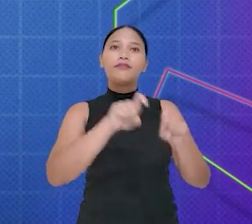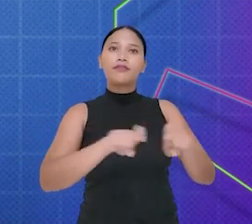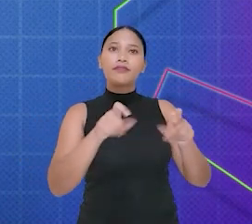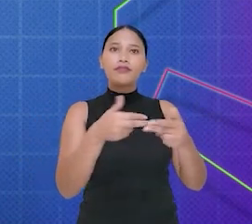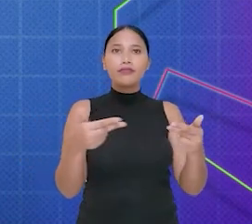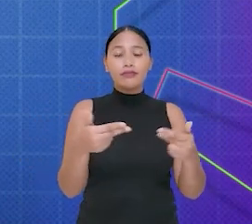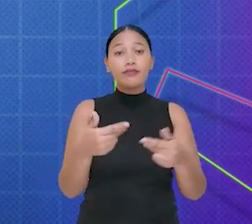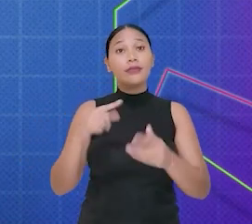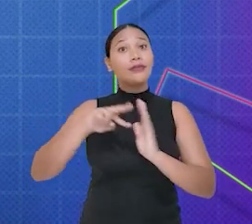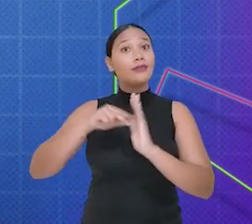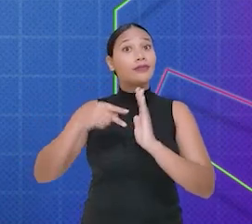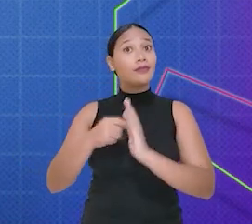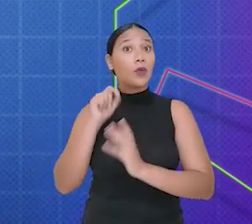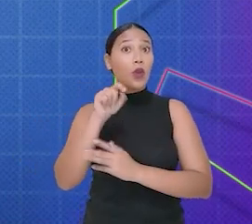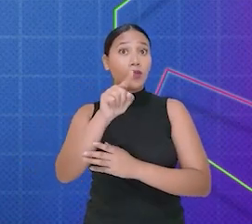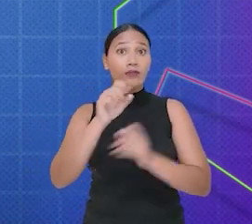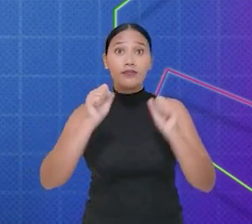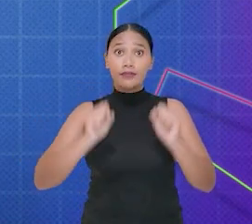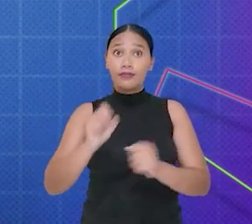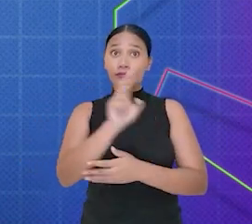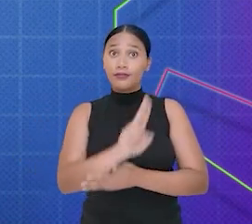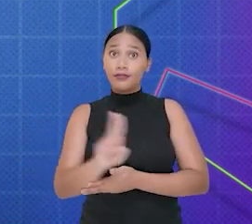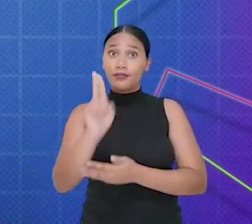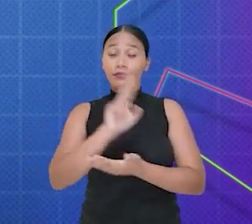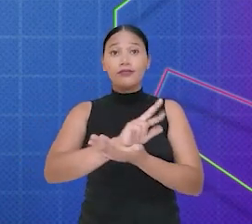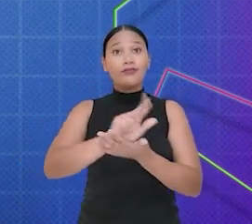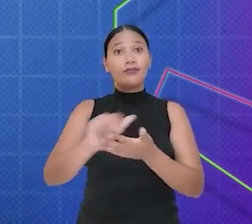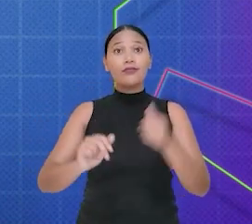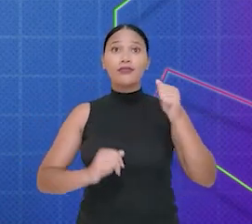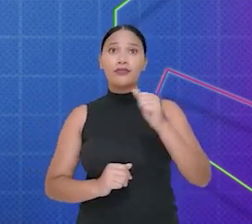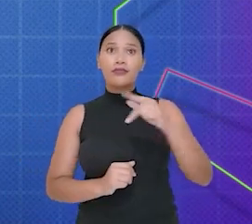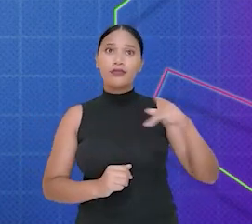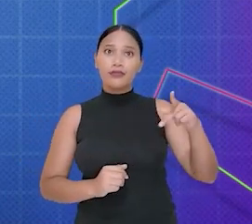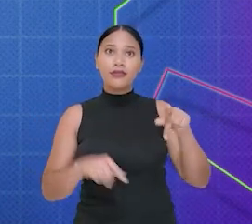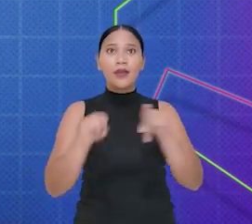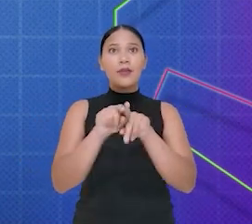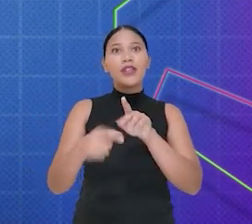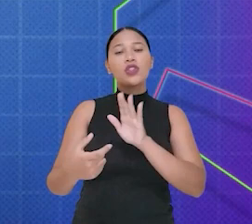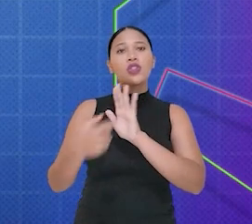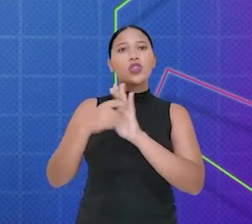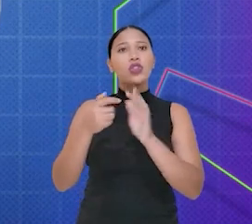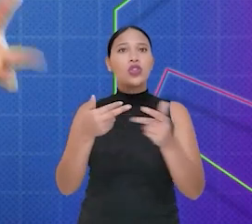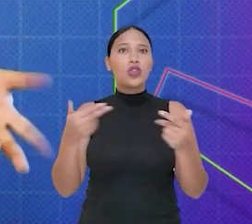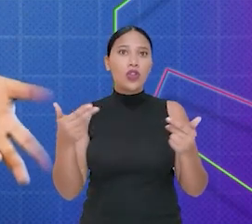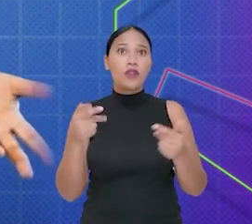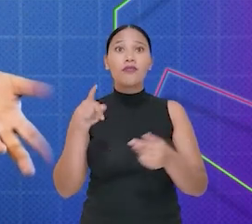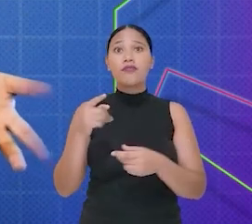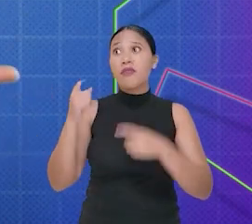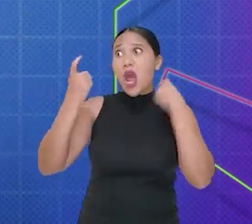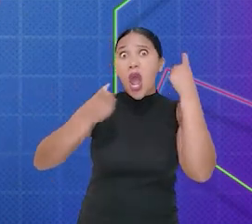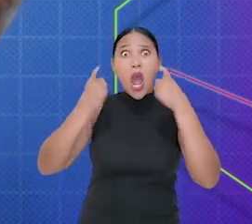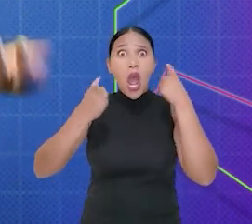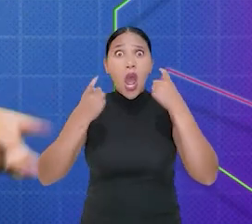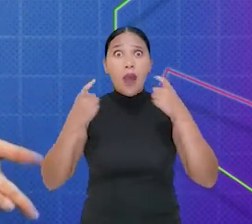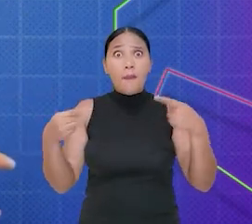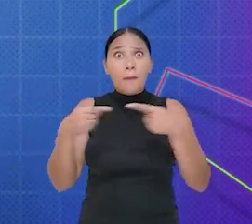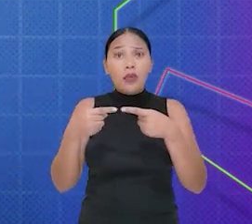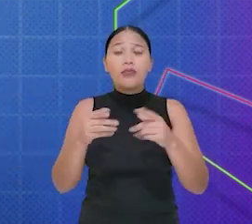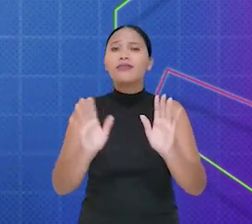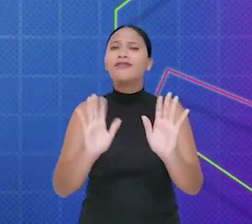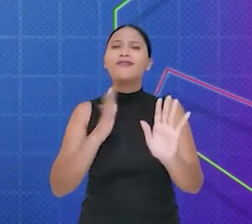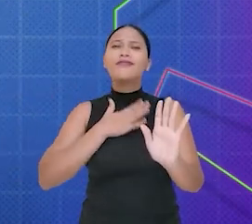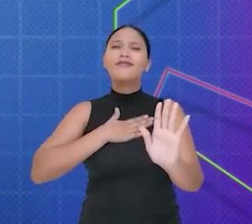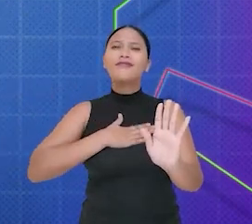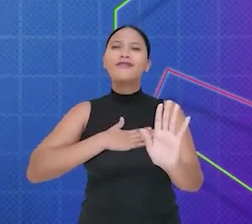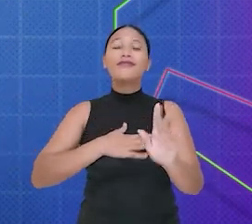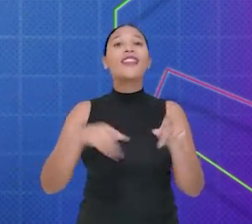e dispositivos. Isso significa que você pode usar diferentes aplicativos e softwares sem se preocupar se eles funcionarão ou não